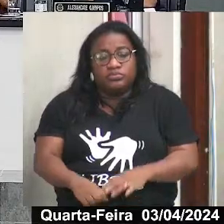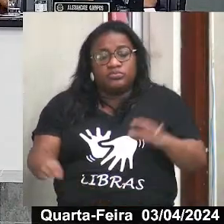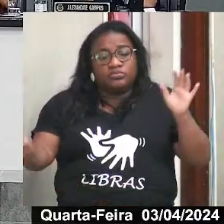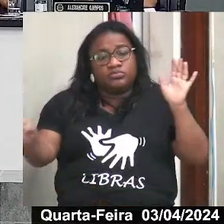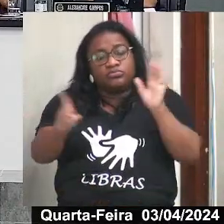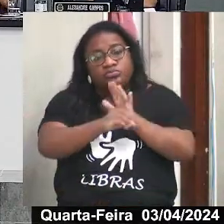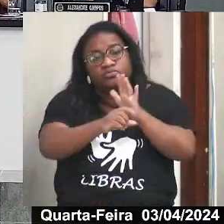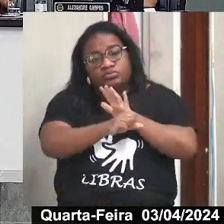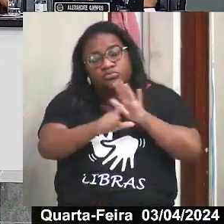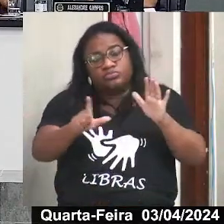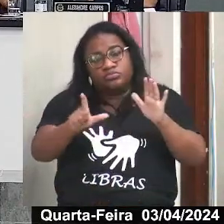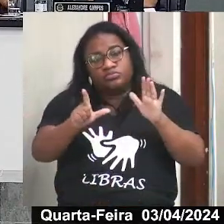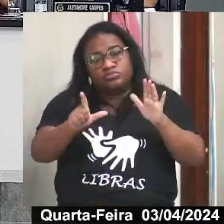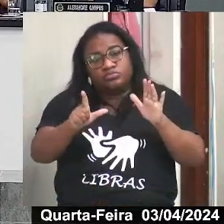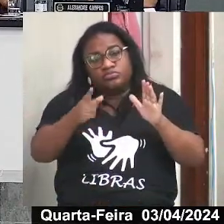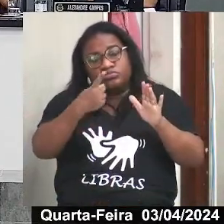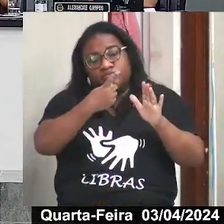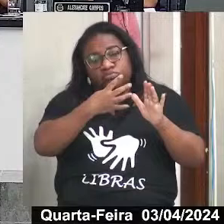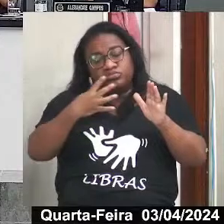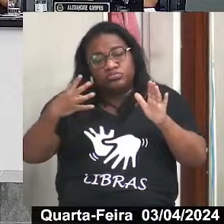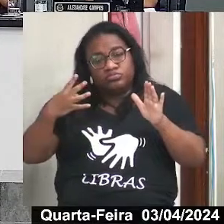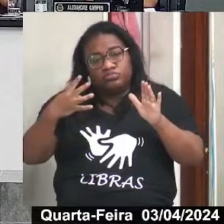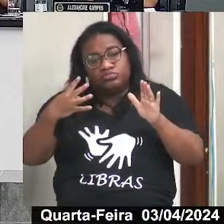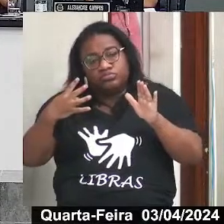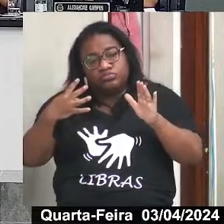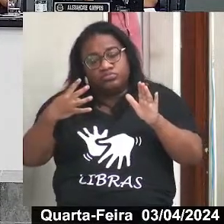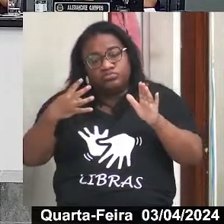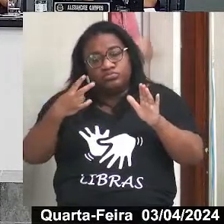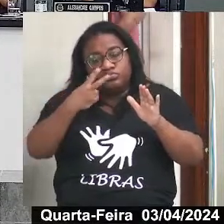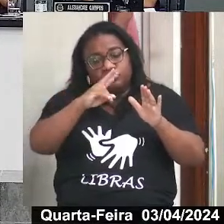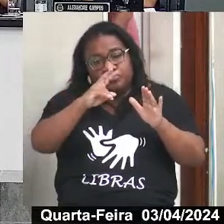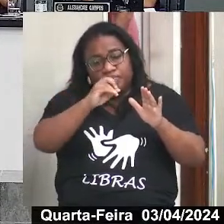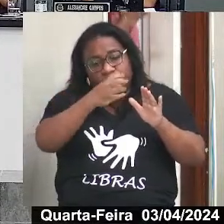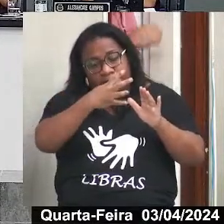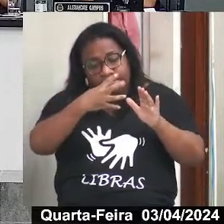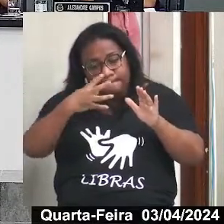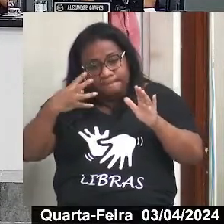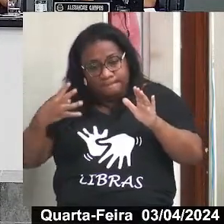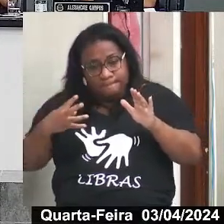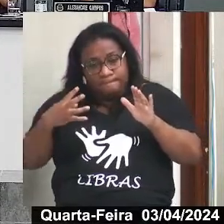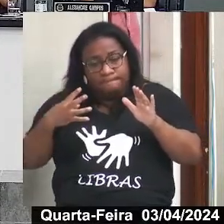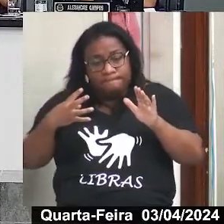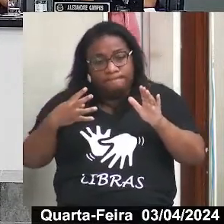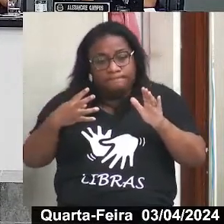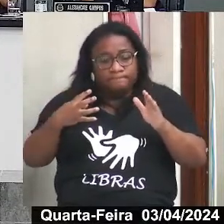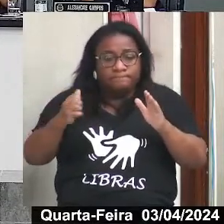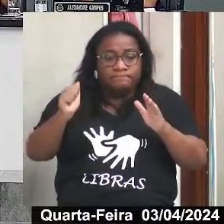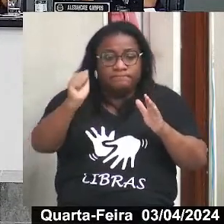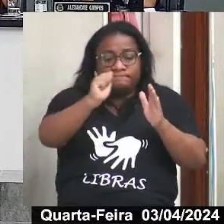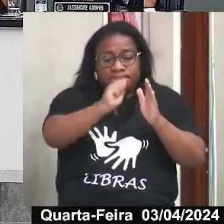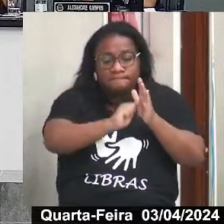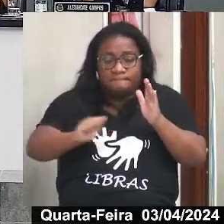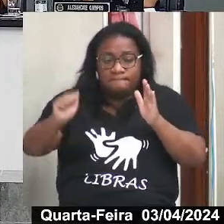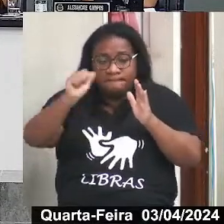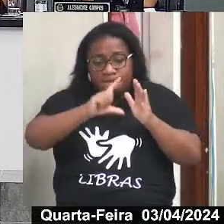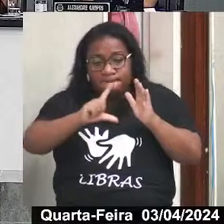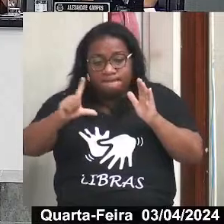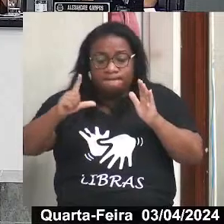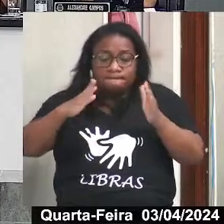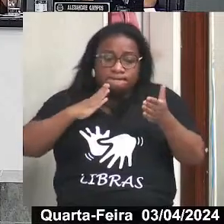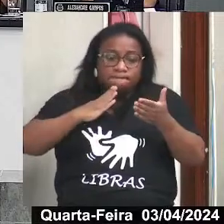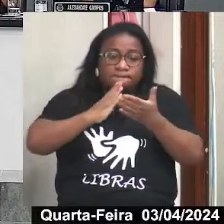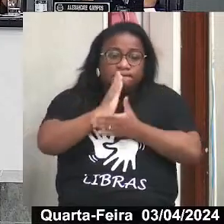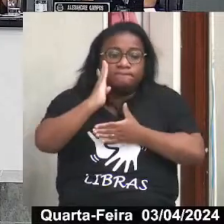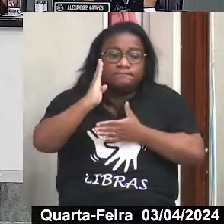O decreto legislativo 14 de 2024, de autoria do vereador Alexandre